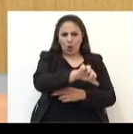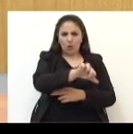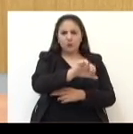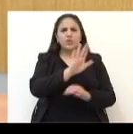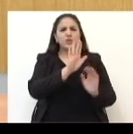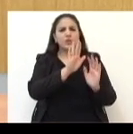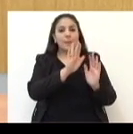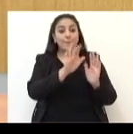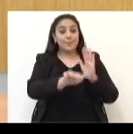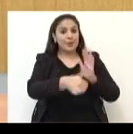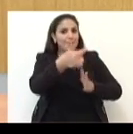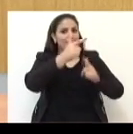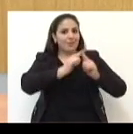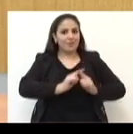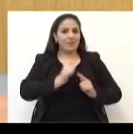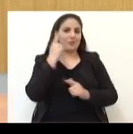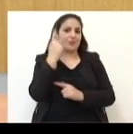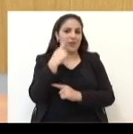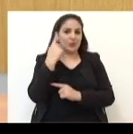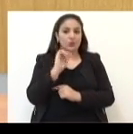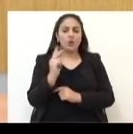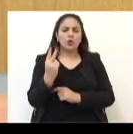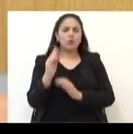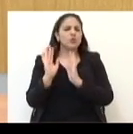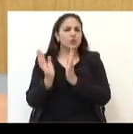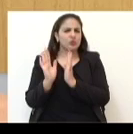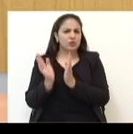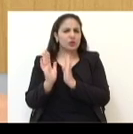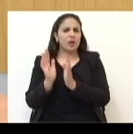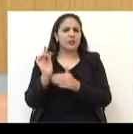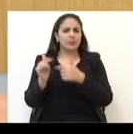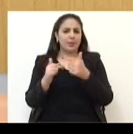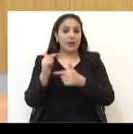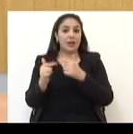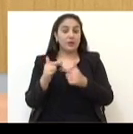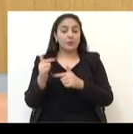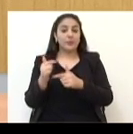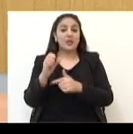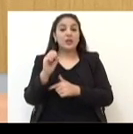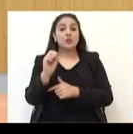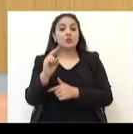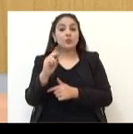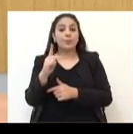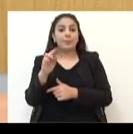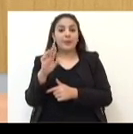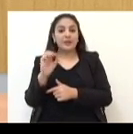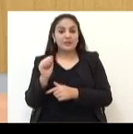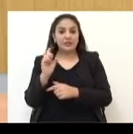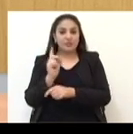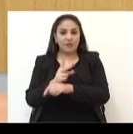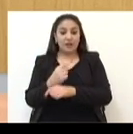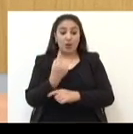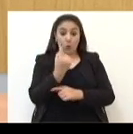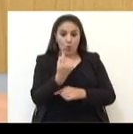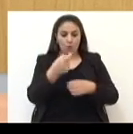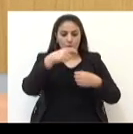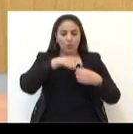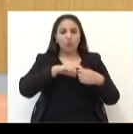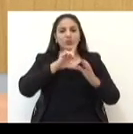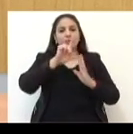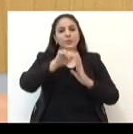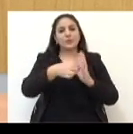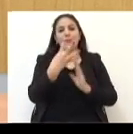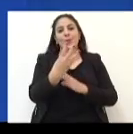são estreantes no parlamento. 2 já atuaram na suplência de vagas e 1 retorna ao Legislativo após